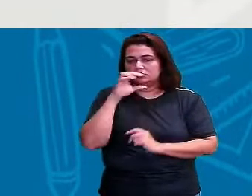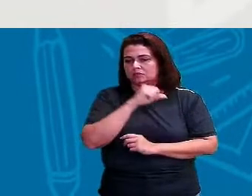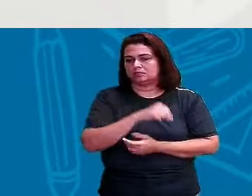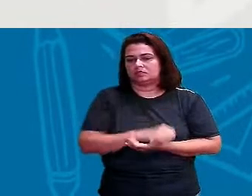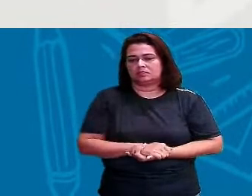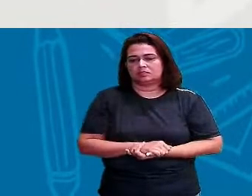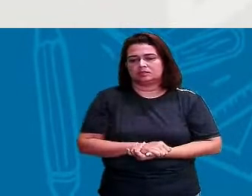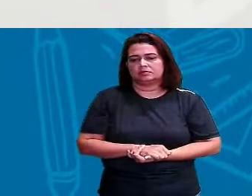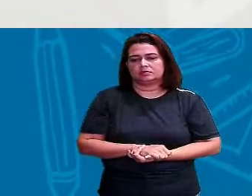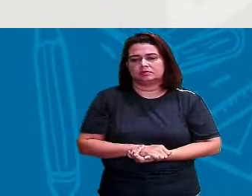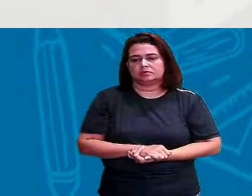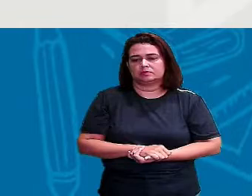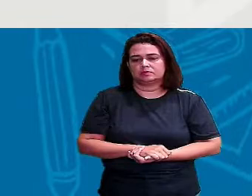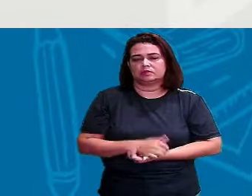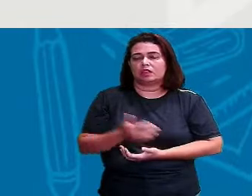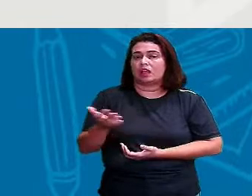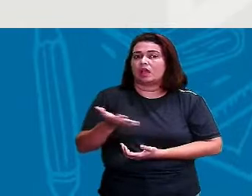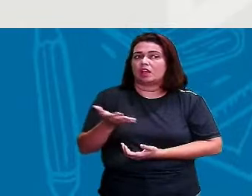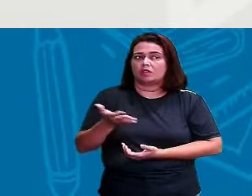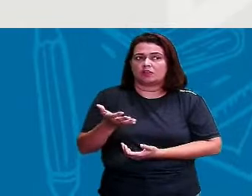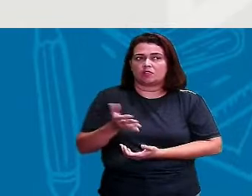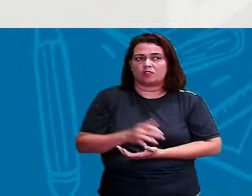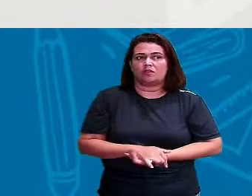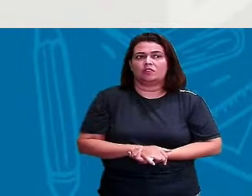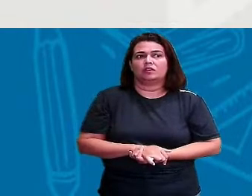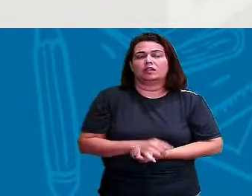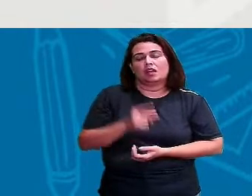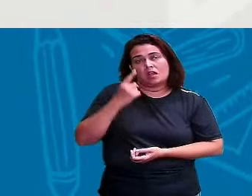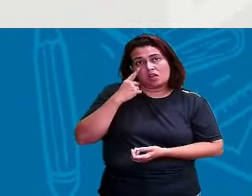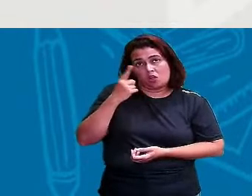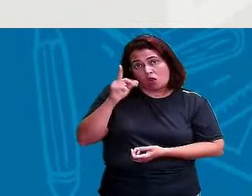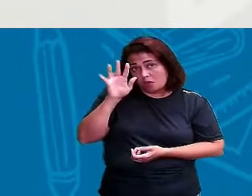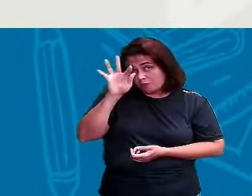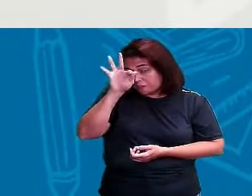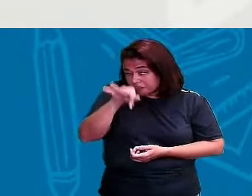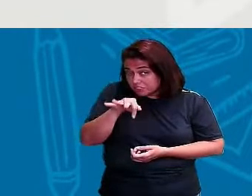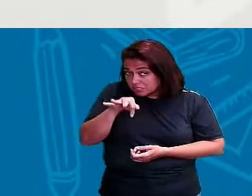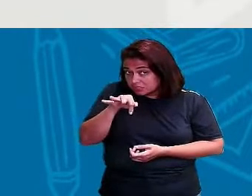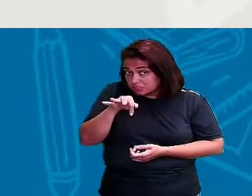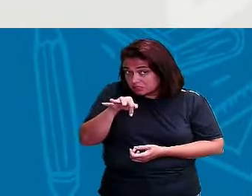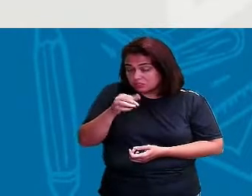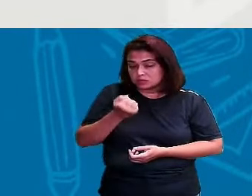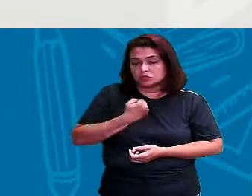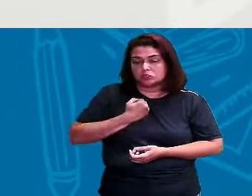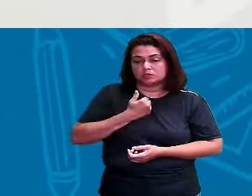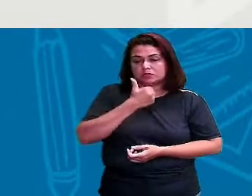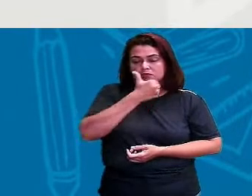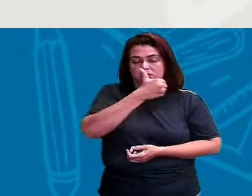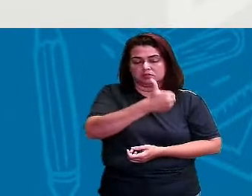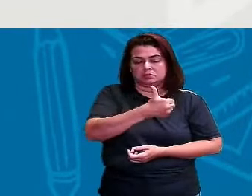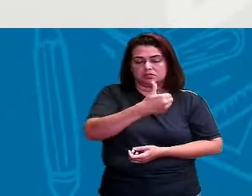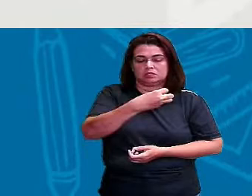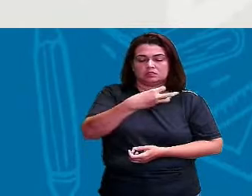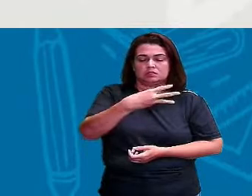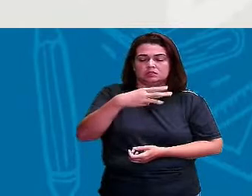continuar. Preste atenção que a gente vai usar essa lógica de olhar para o último número, tá? O número 138,